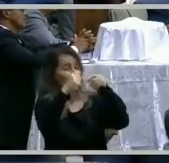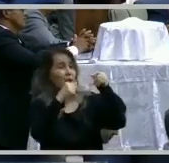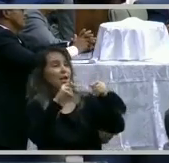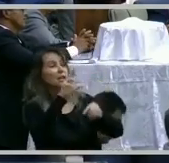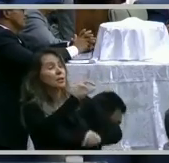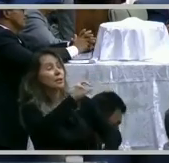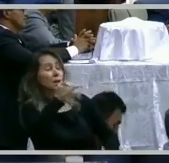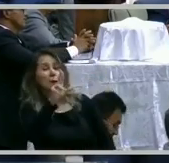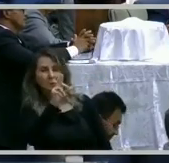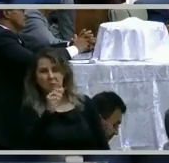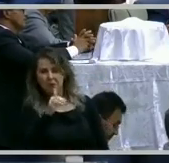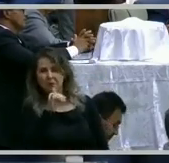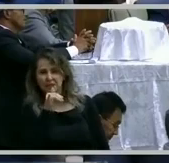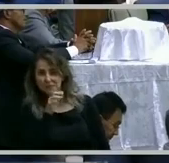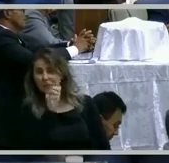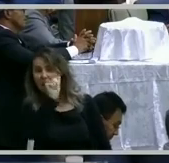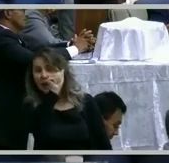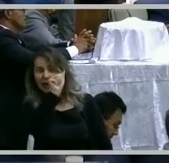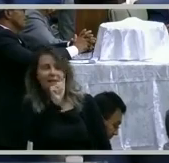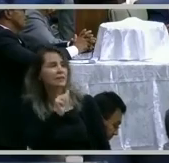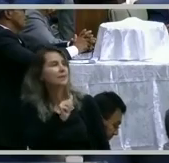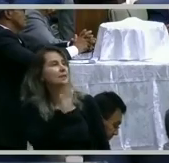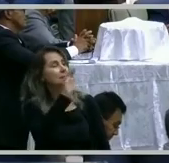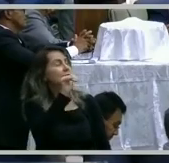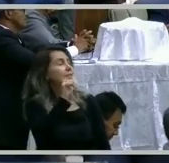estrela. Ela faz, sim, senhor.